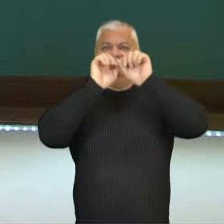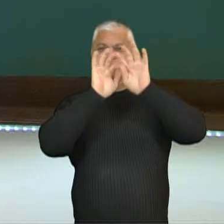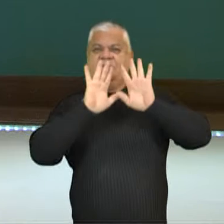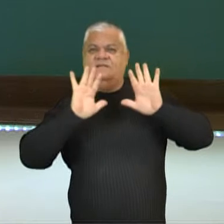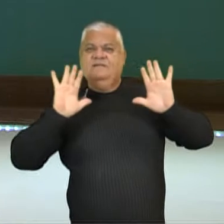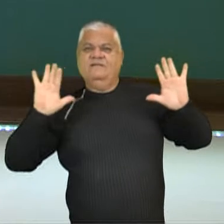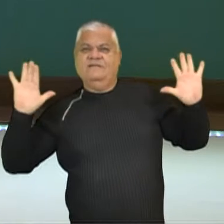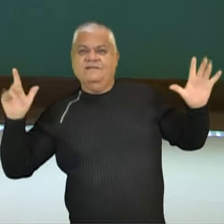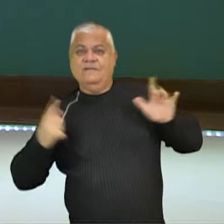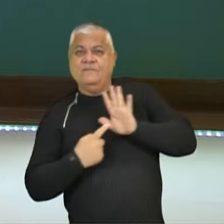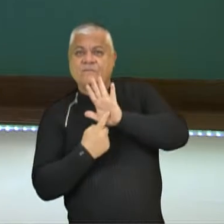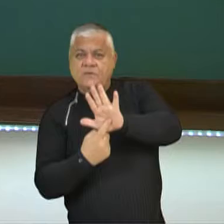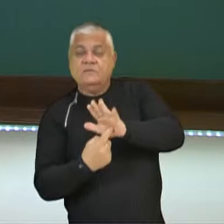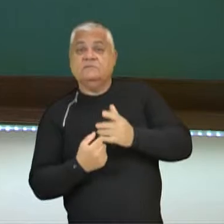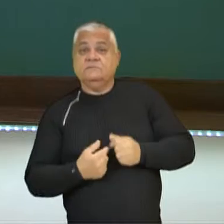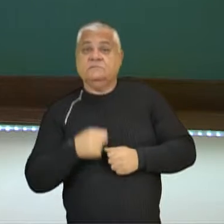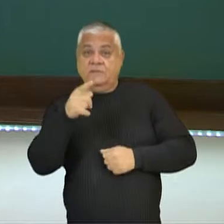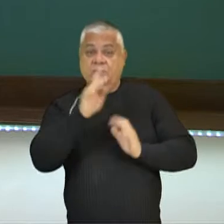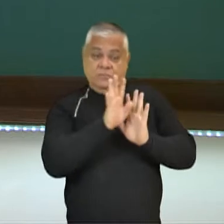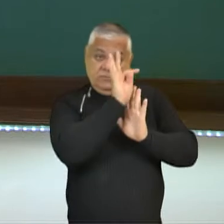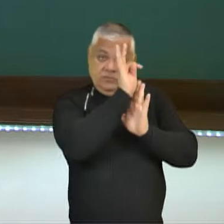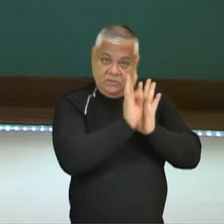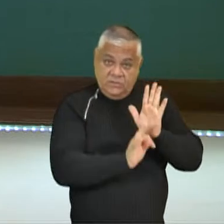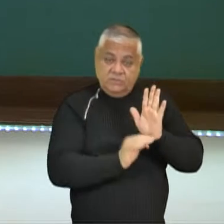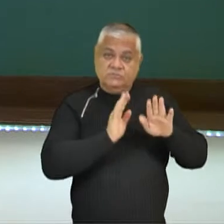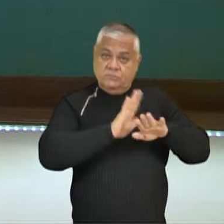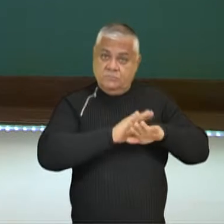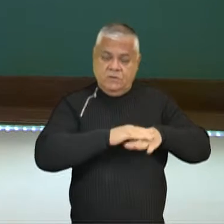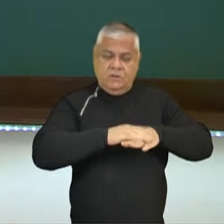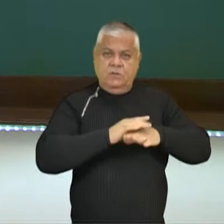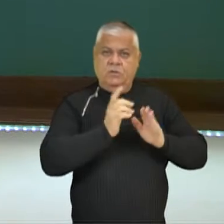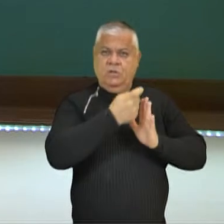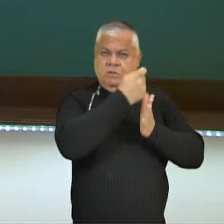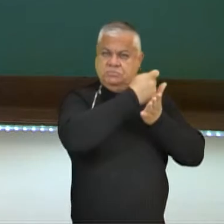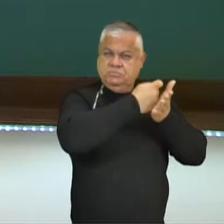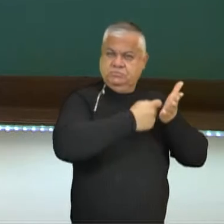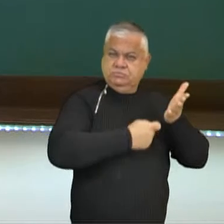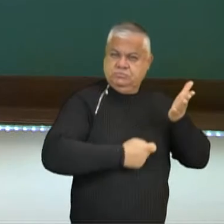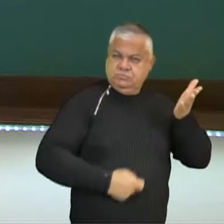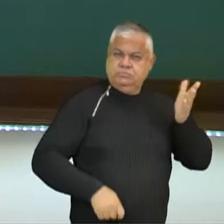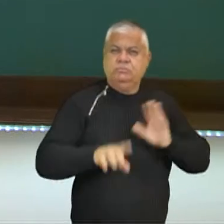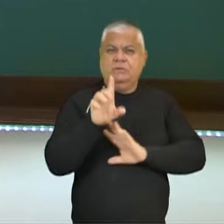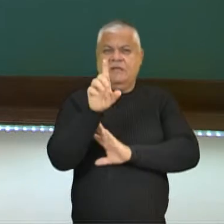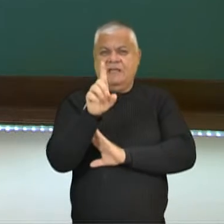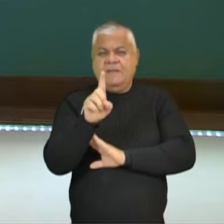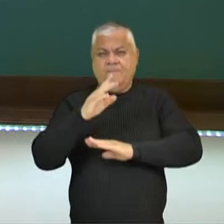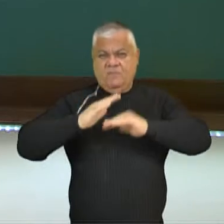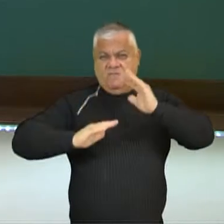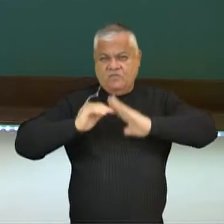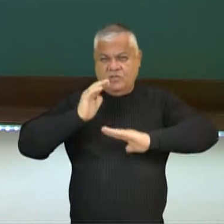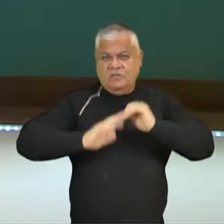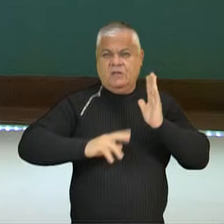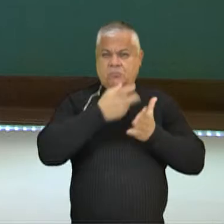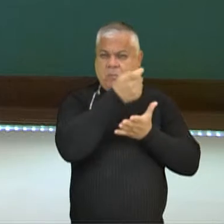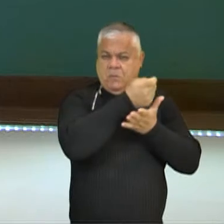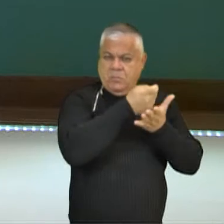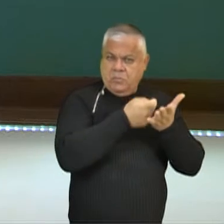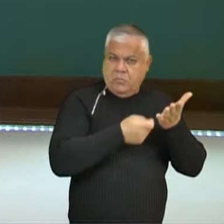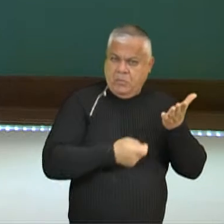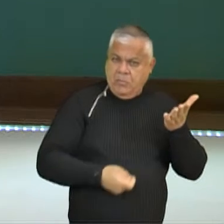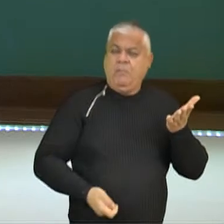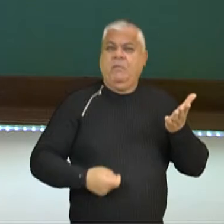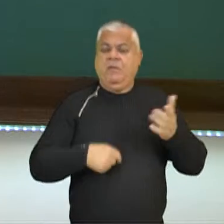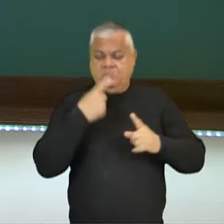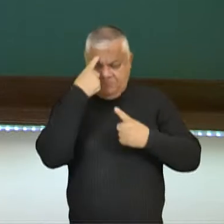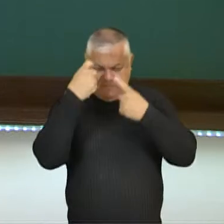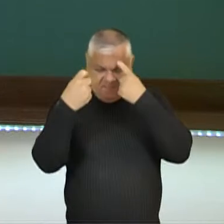Então, esses textos que são elaborados, criados por um dramaturgo, que é o profissional, o escritor que trabalha, que cria